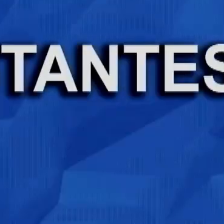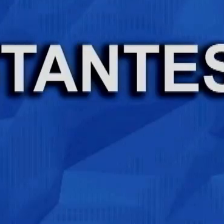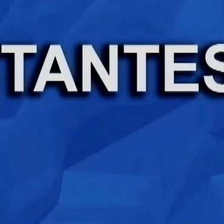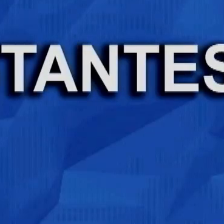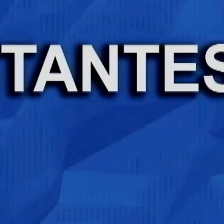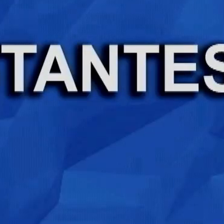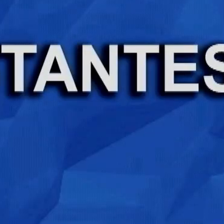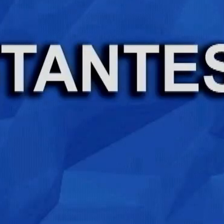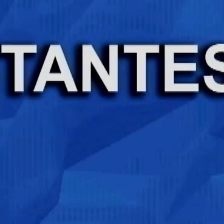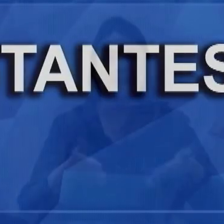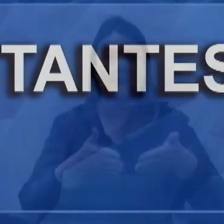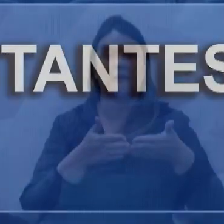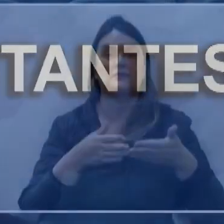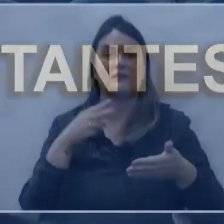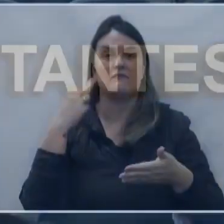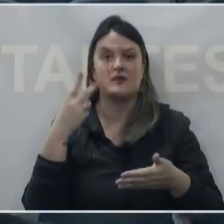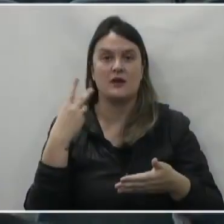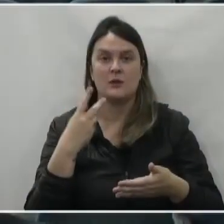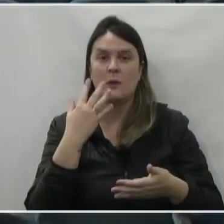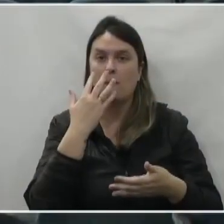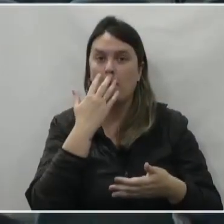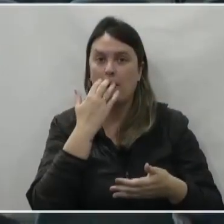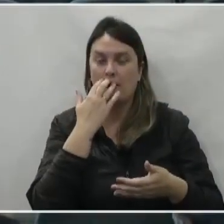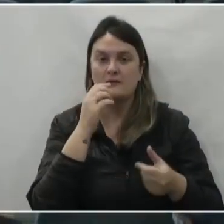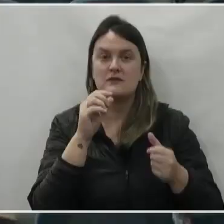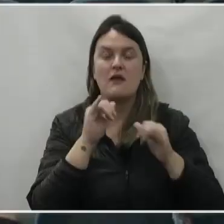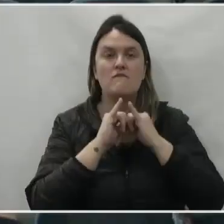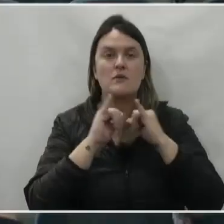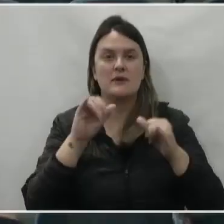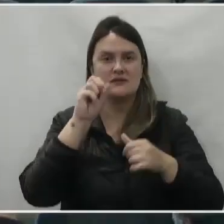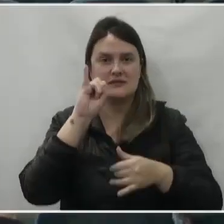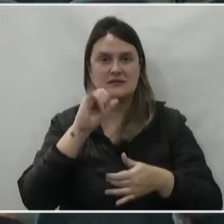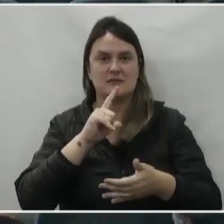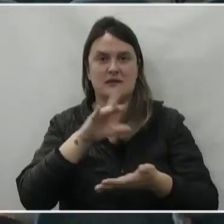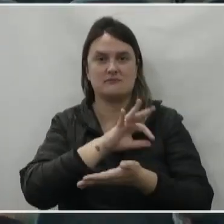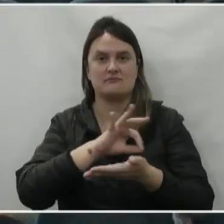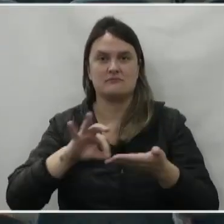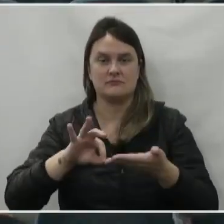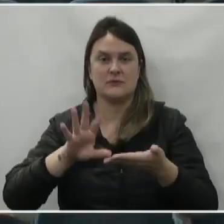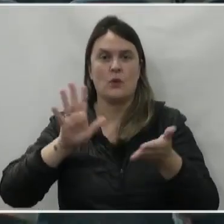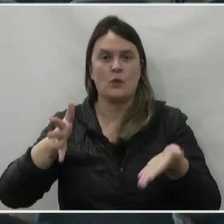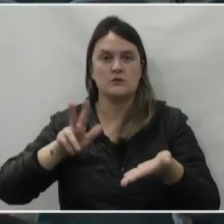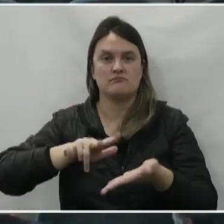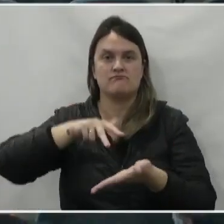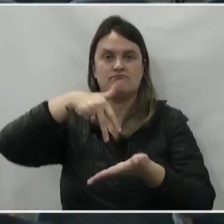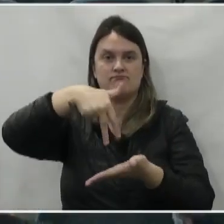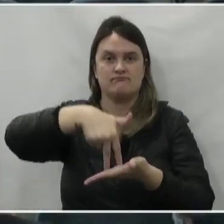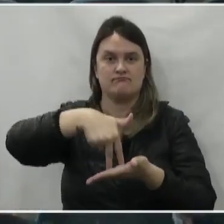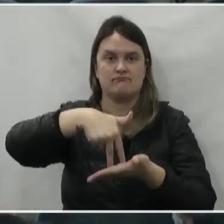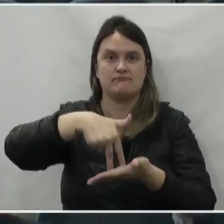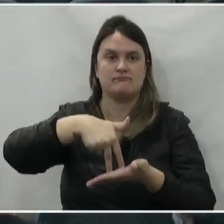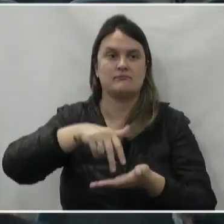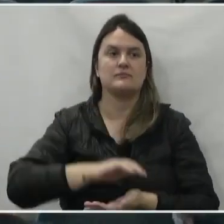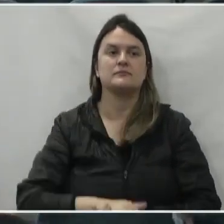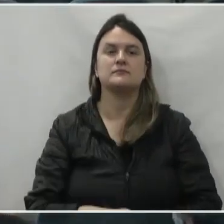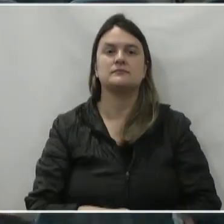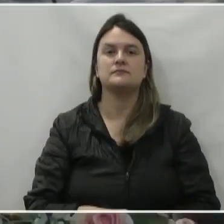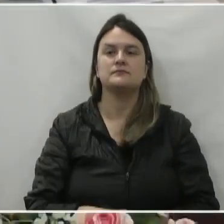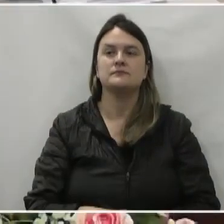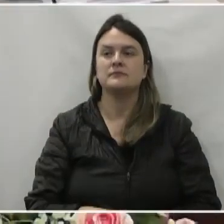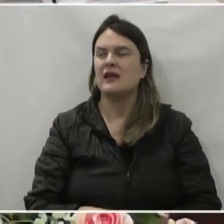Nesse momento, solicito ao vereador Marcos Borracha Caos que informe se alguém inscrito para fazer uso da tribuna